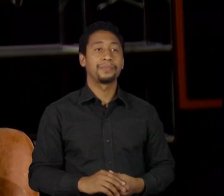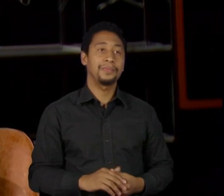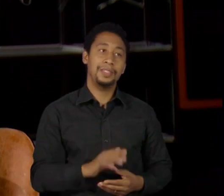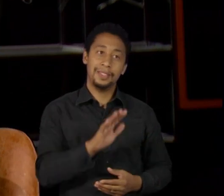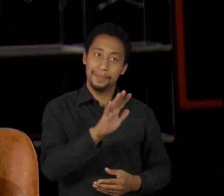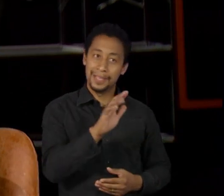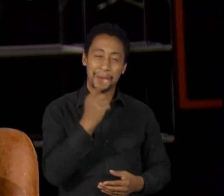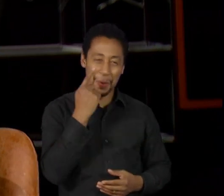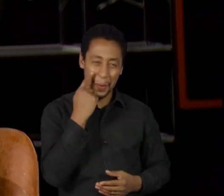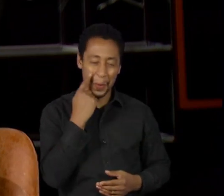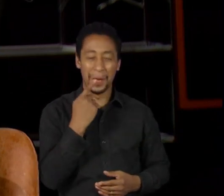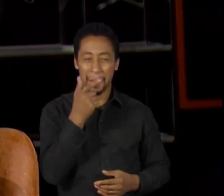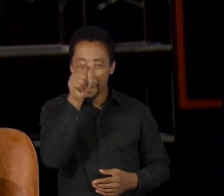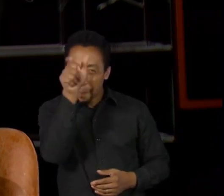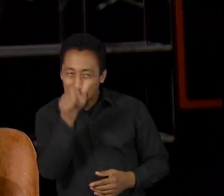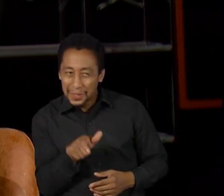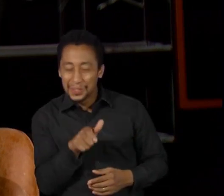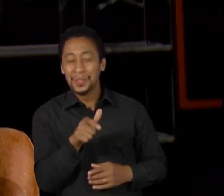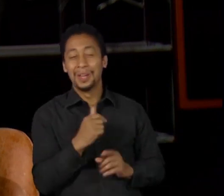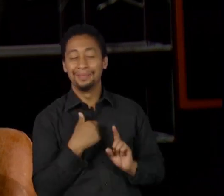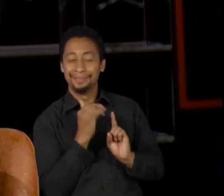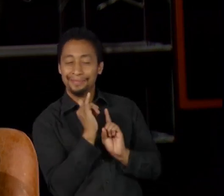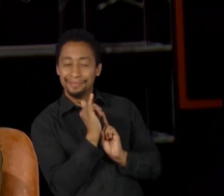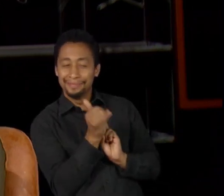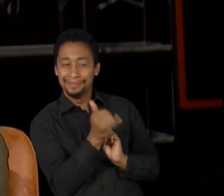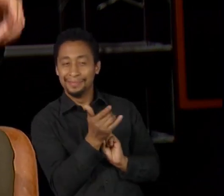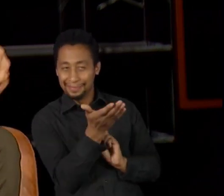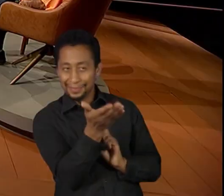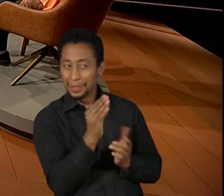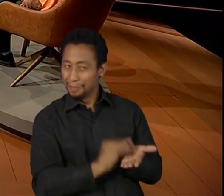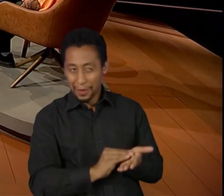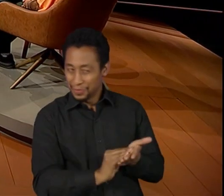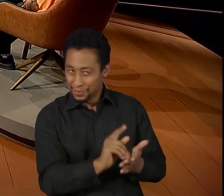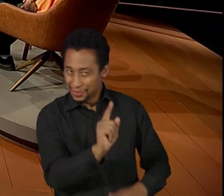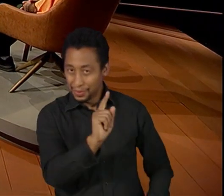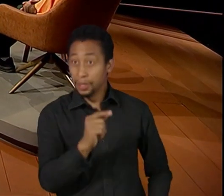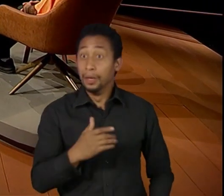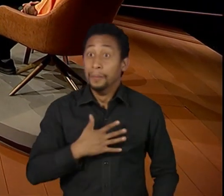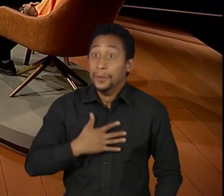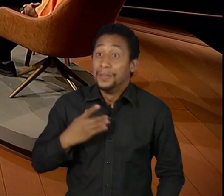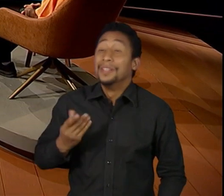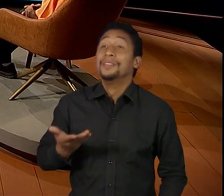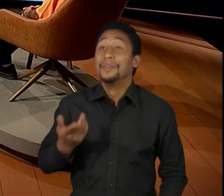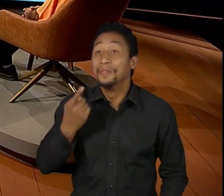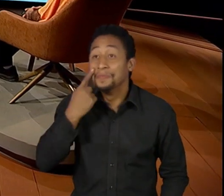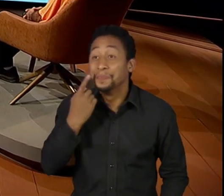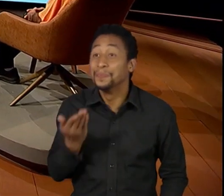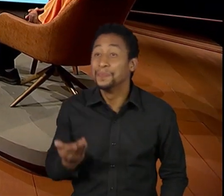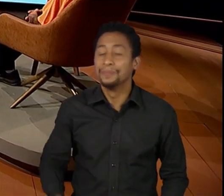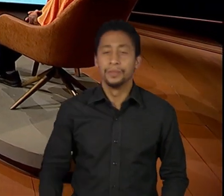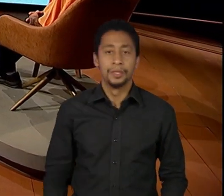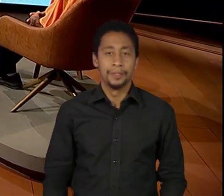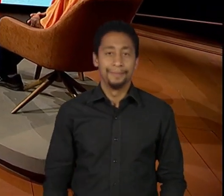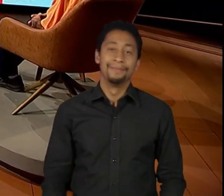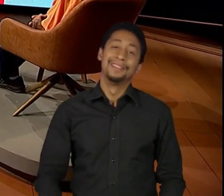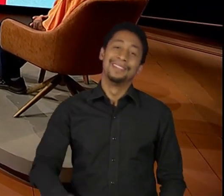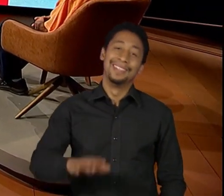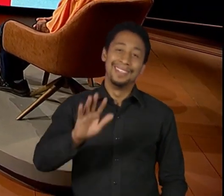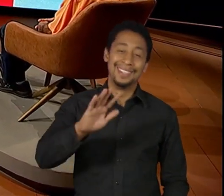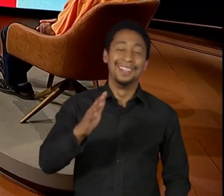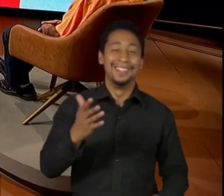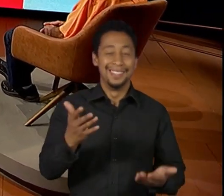faltar esse depoimento que você vai ver agora. Meu Deus, vamos lá. Que legal que a turma do Persona